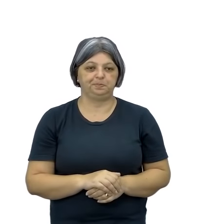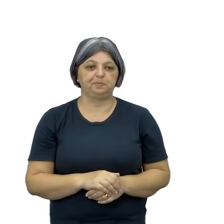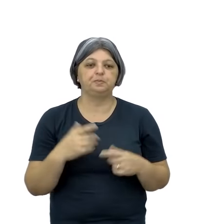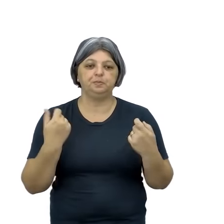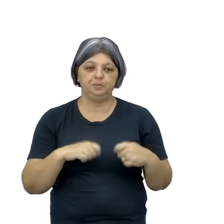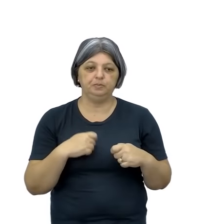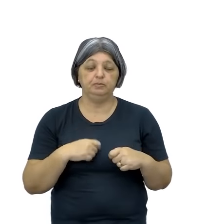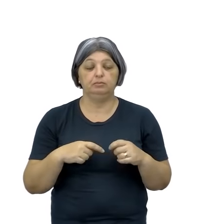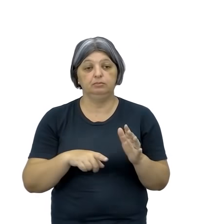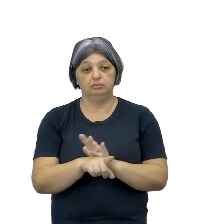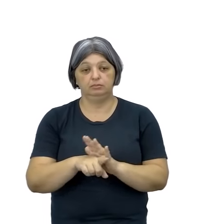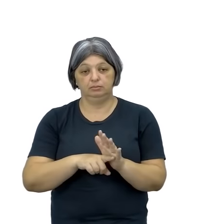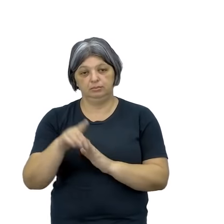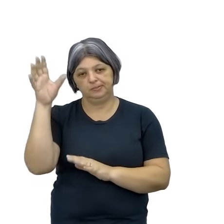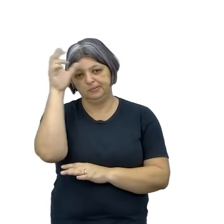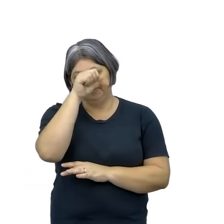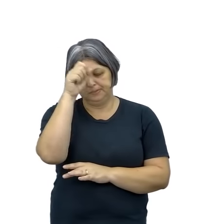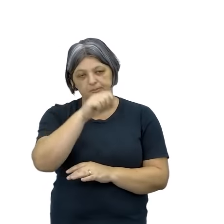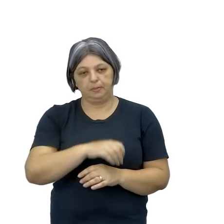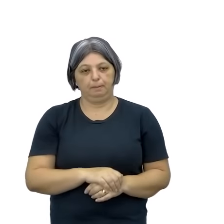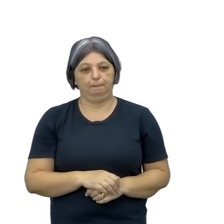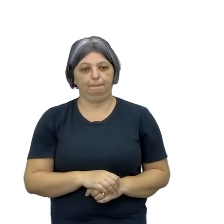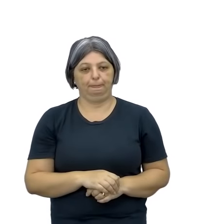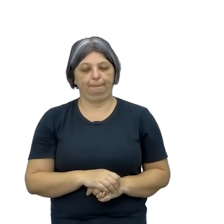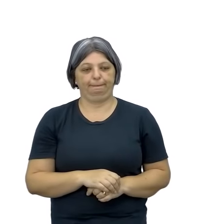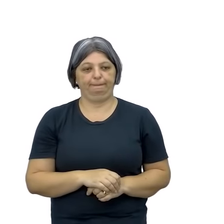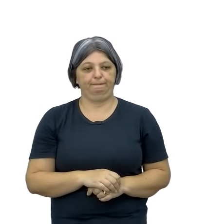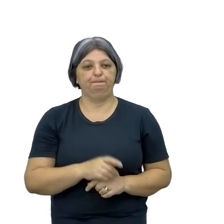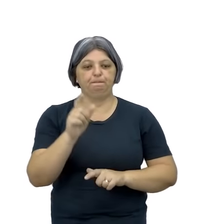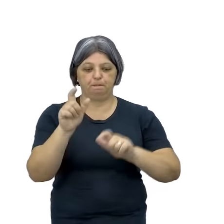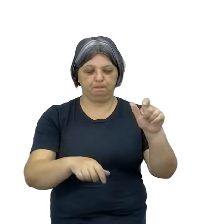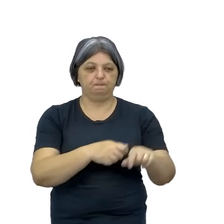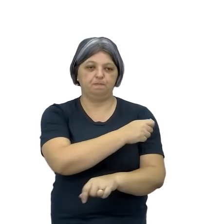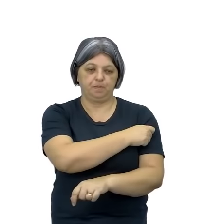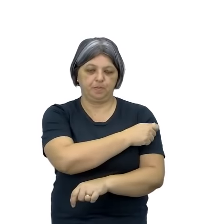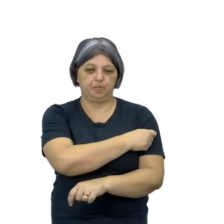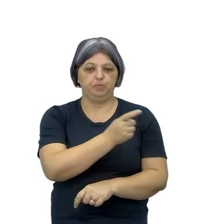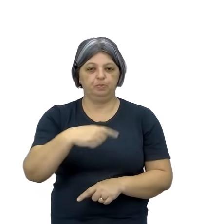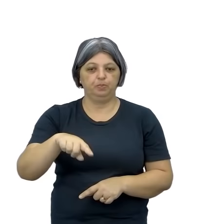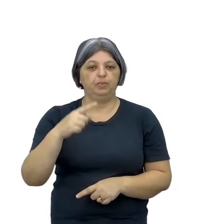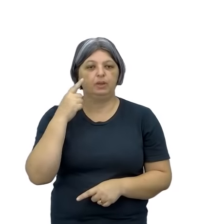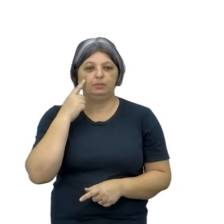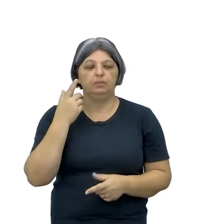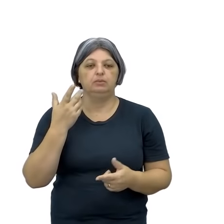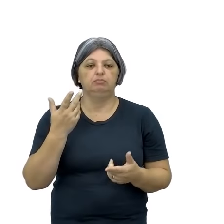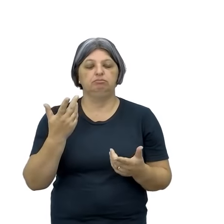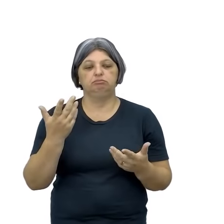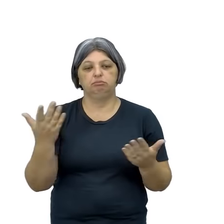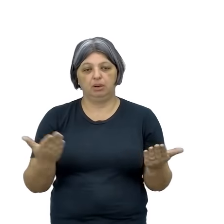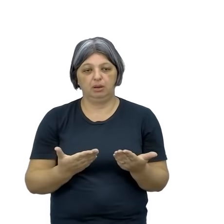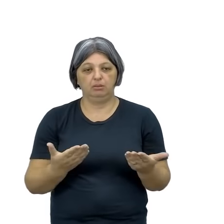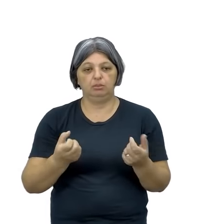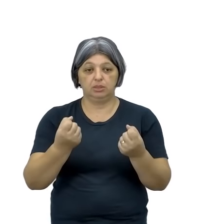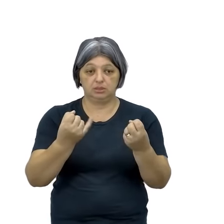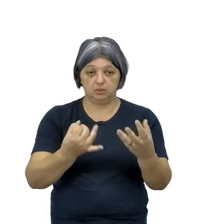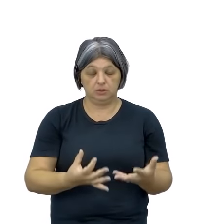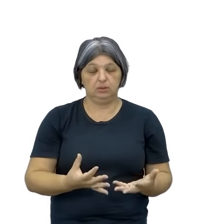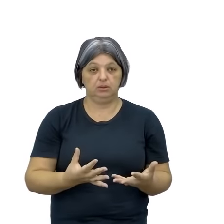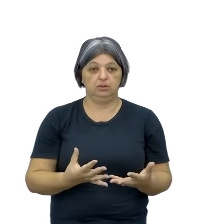desse diagnóstico da aprendizagem dos estudantes, né, que vocês vão tratar aqui de uma forma mais